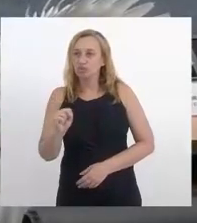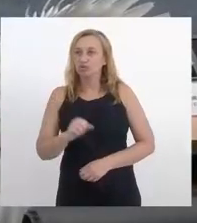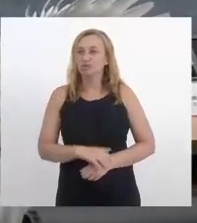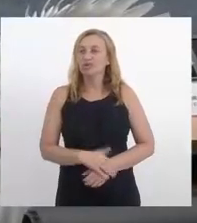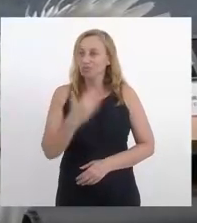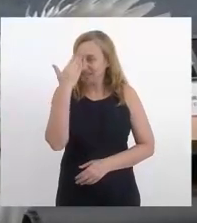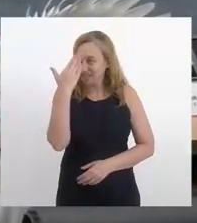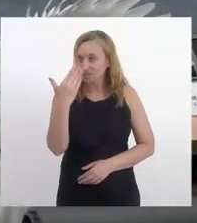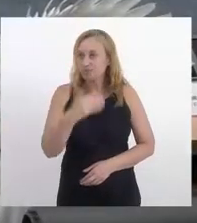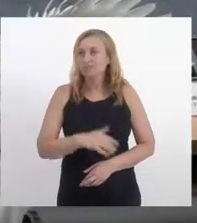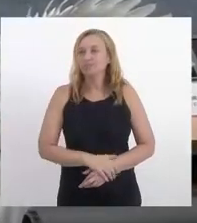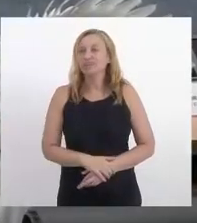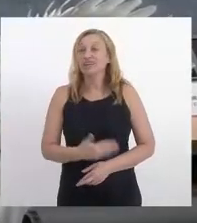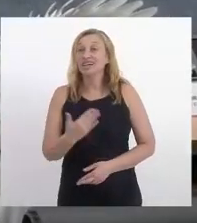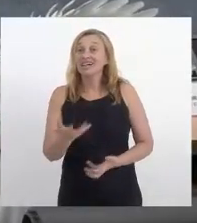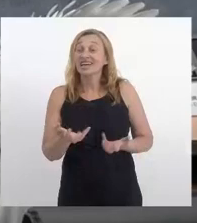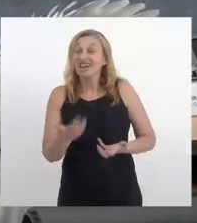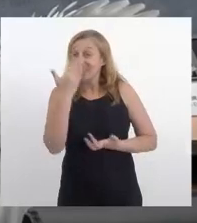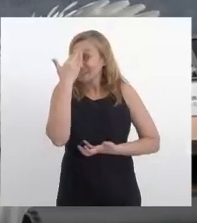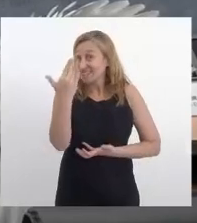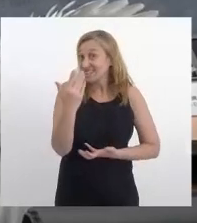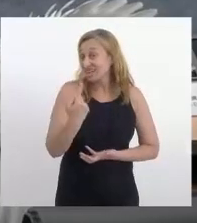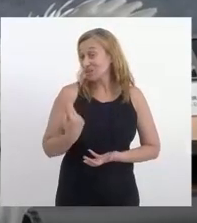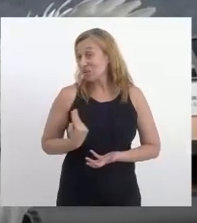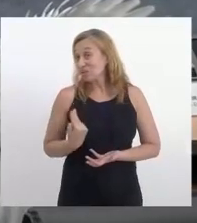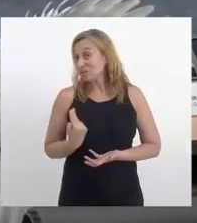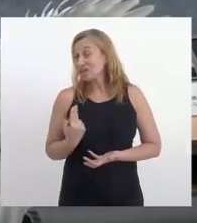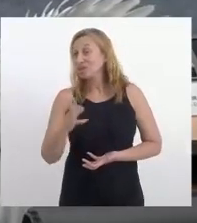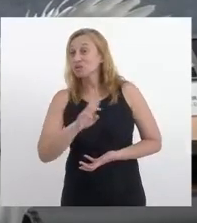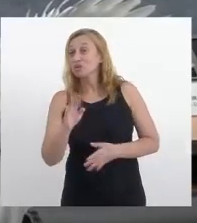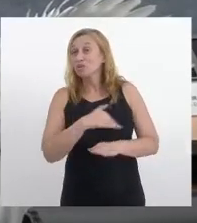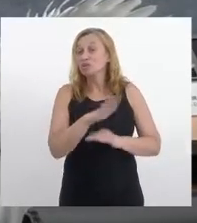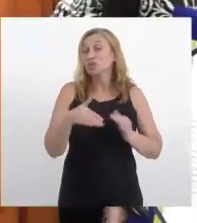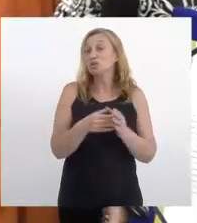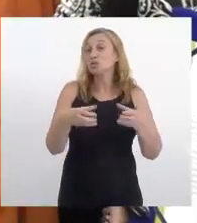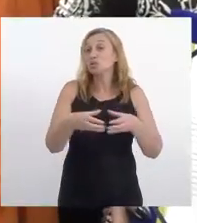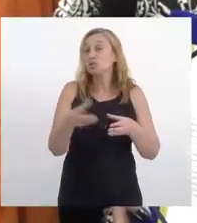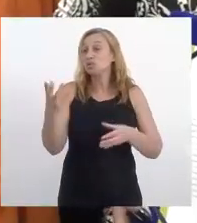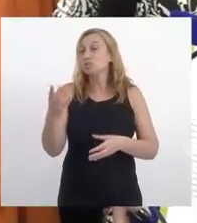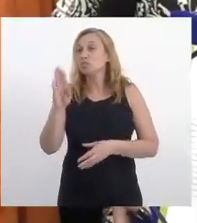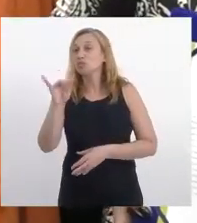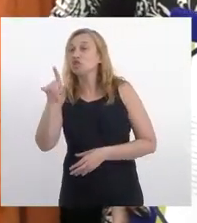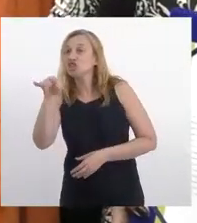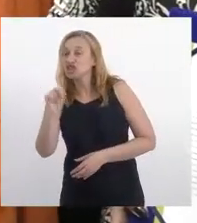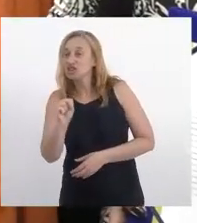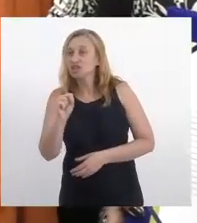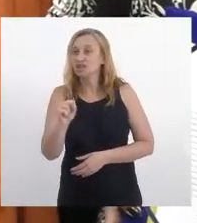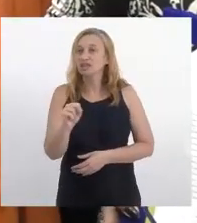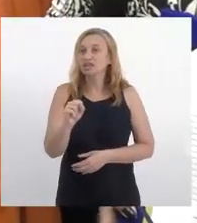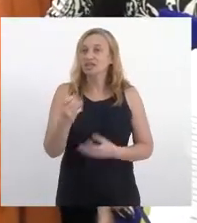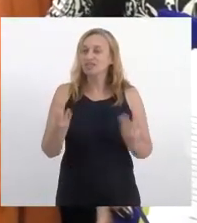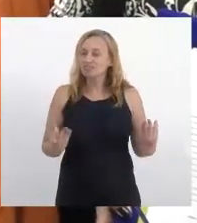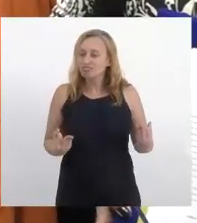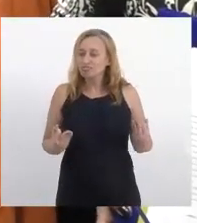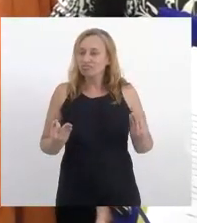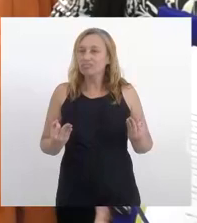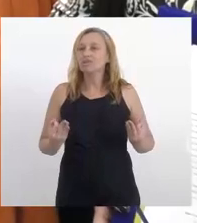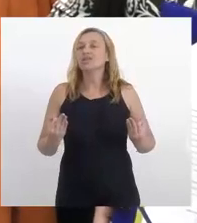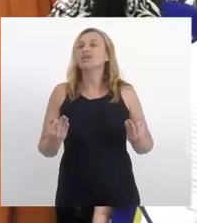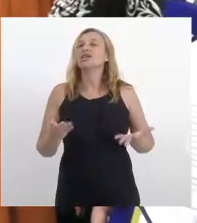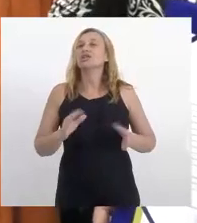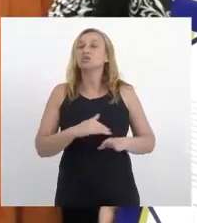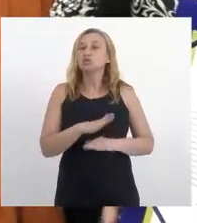Muito obrigado. Quero agradecer em meu nome e em nome de toda a comunidade budista, Hinayana, Mahayana e